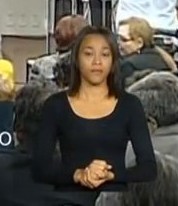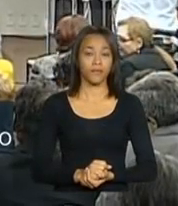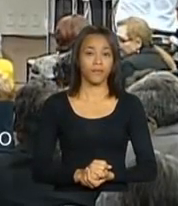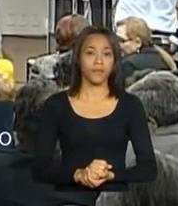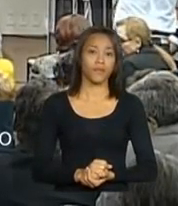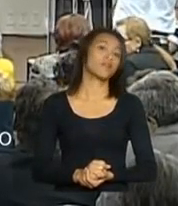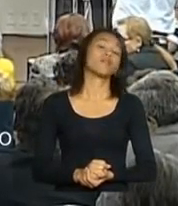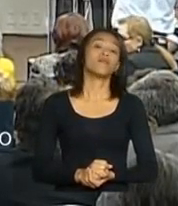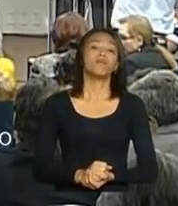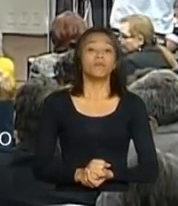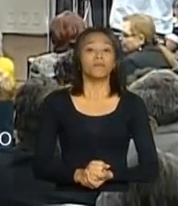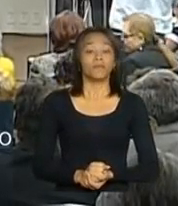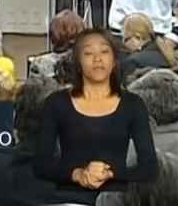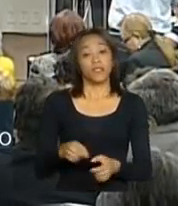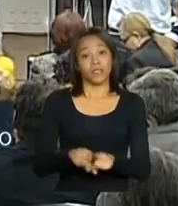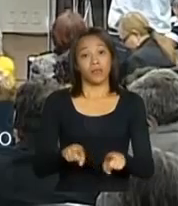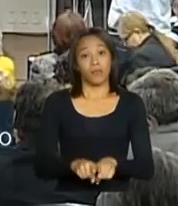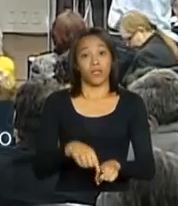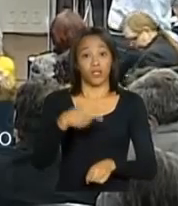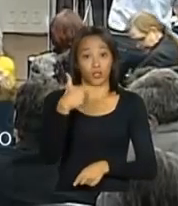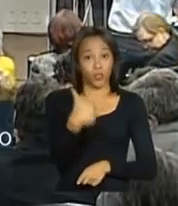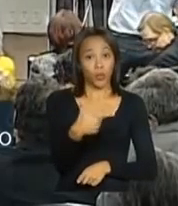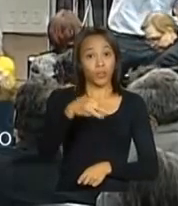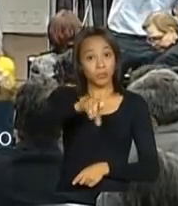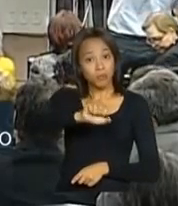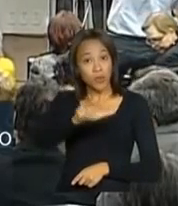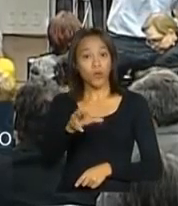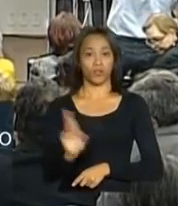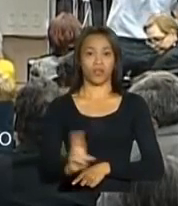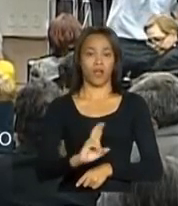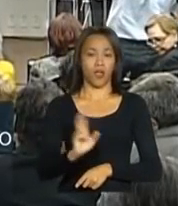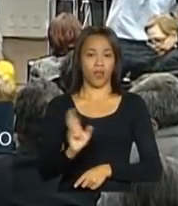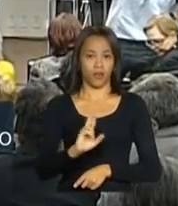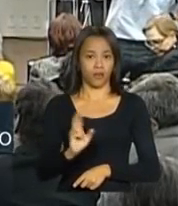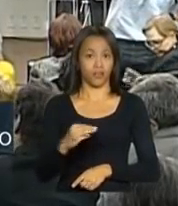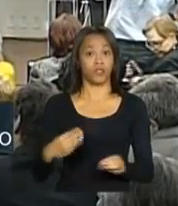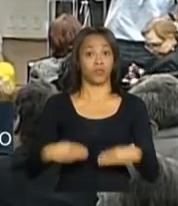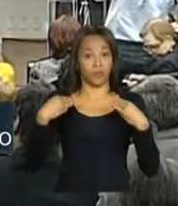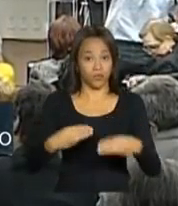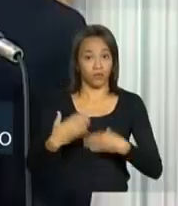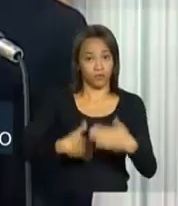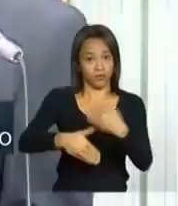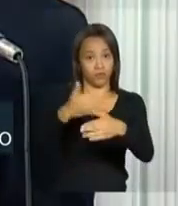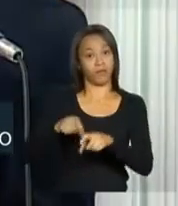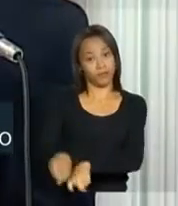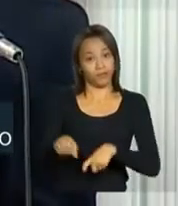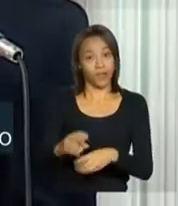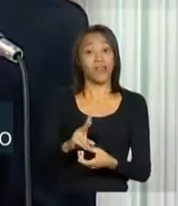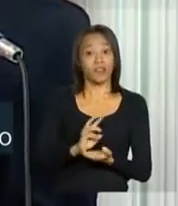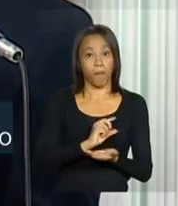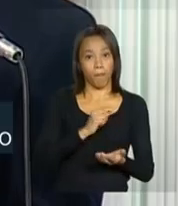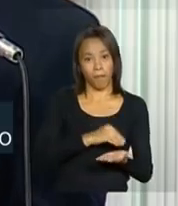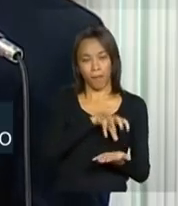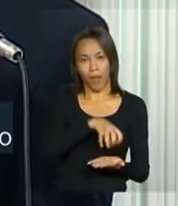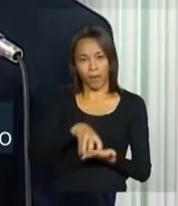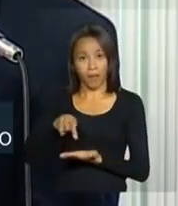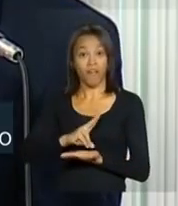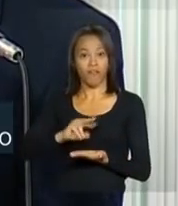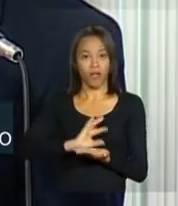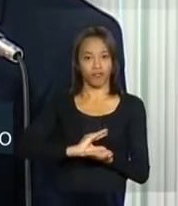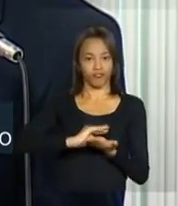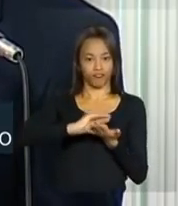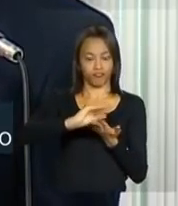da Presidência da República, e R$ 2 milhões do Ministério do Desenvolvimento Agrário, que serão, então, liberados para os pesquisadores em duas